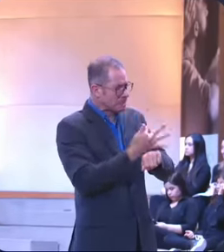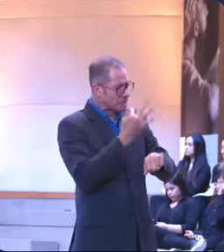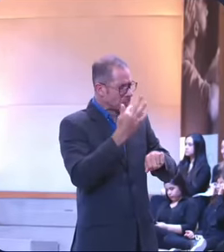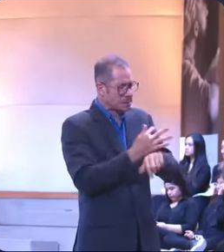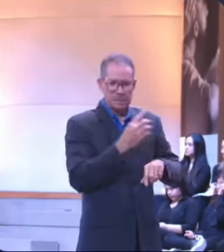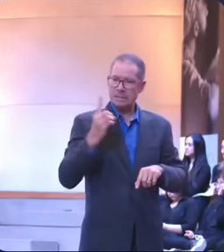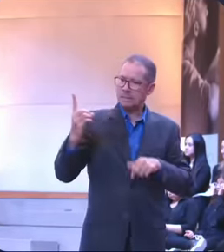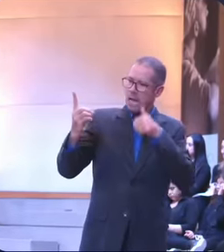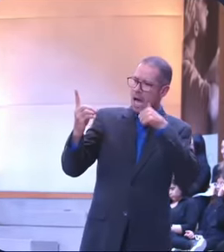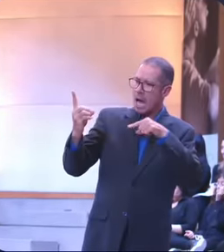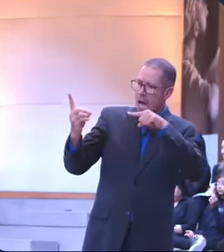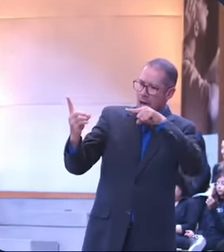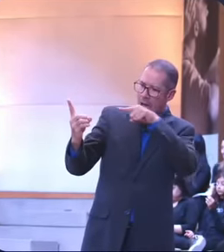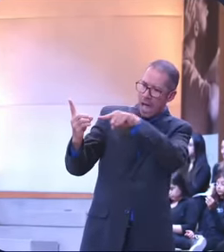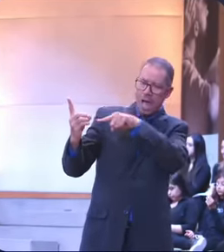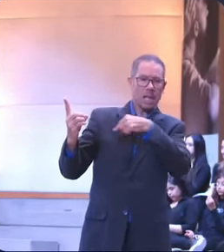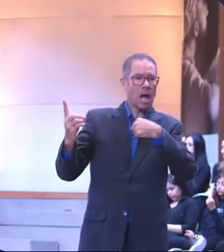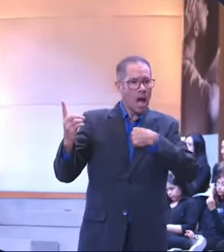mulher.